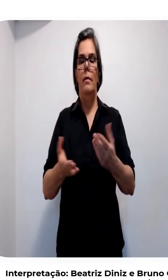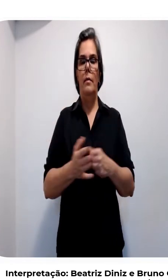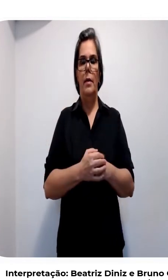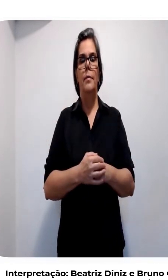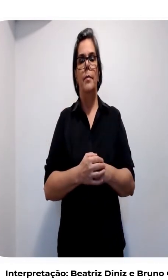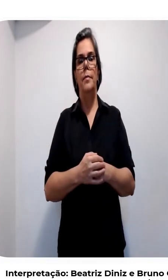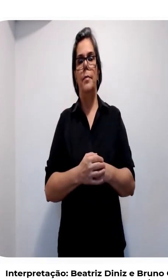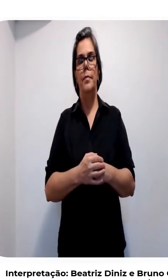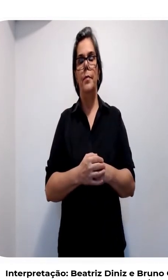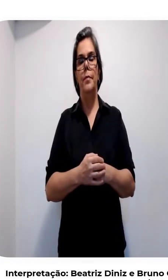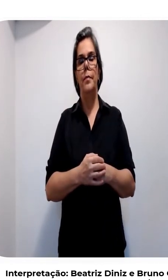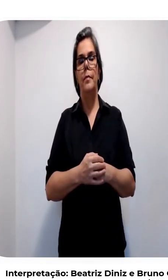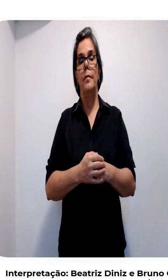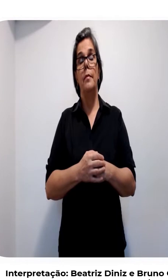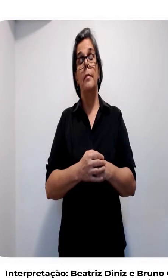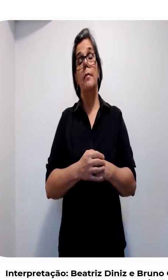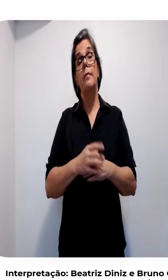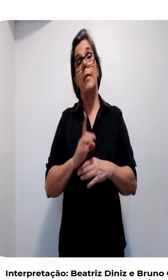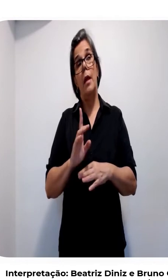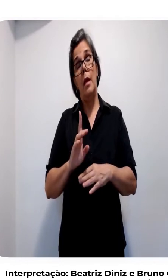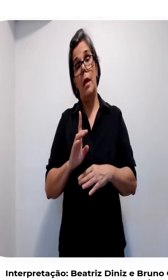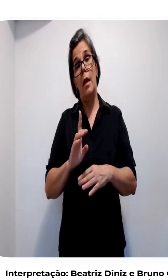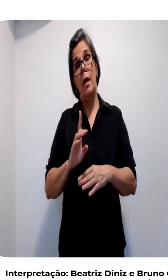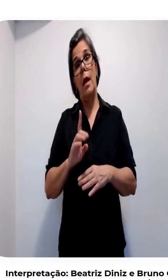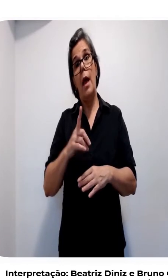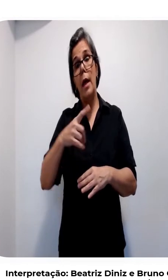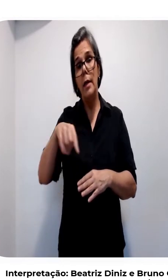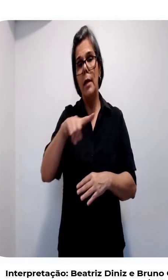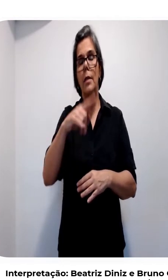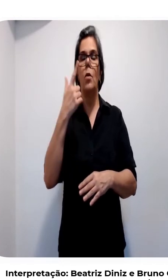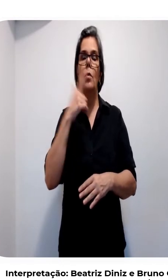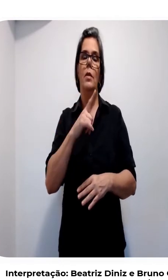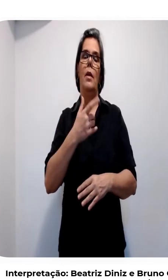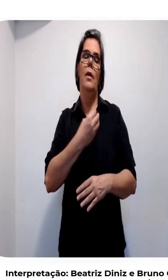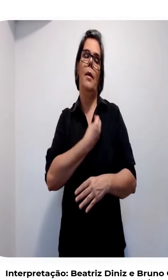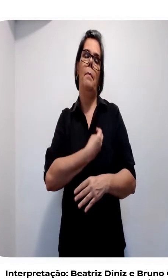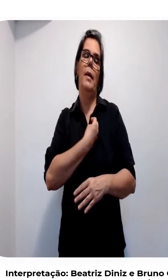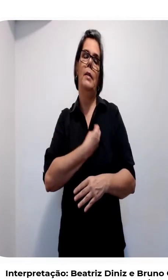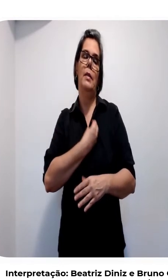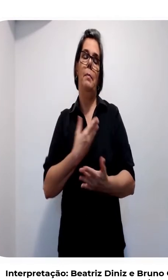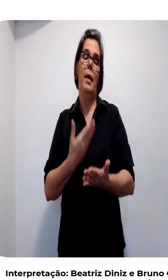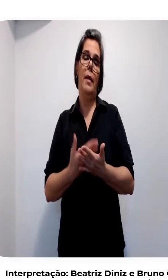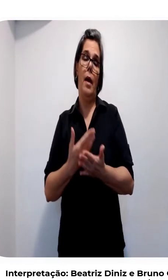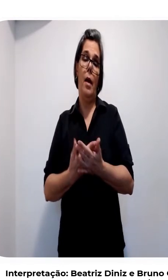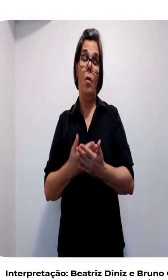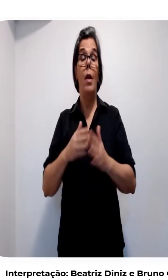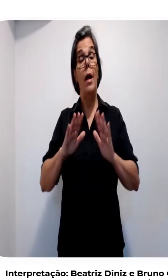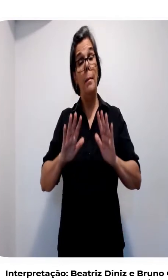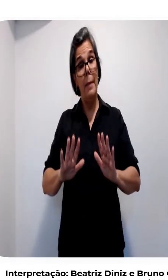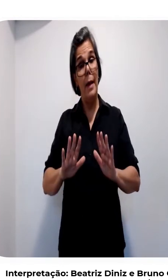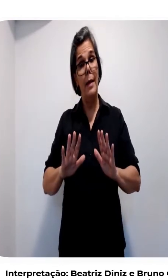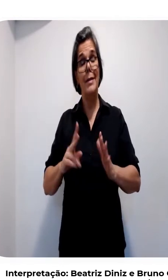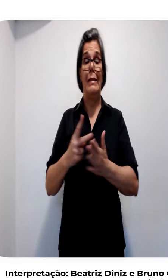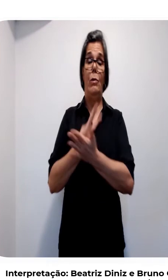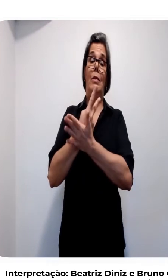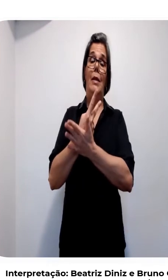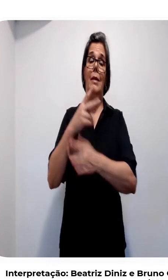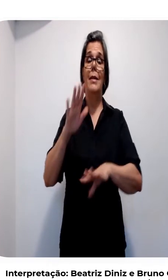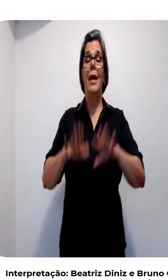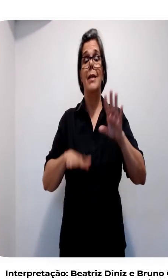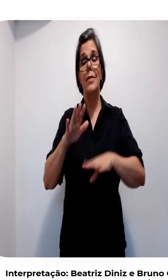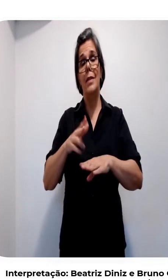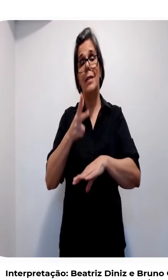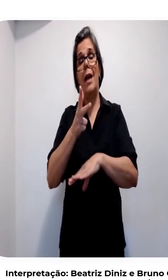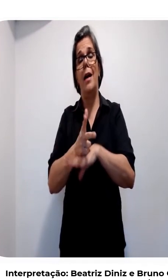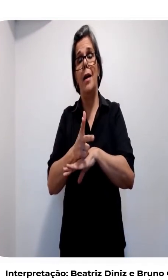e é uma forma também deles estarem sempre ali participando da aula. Mas nem sempre é possível, né? Porque às vezes a câmera ele não está funcionando